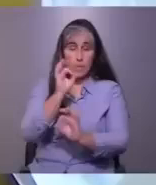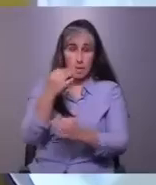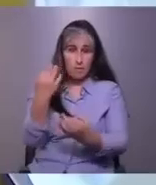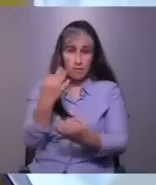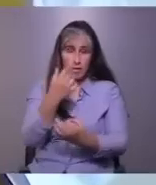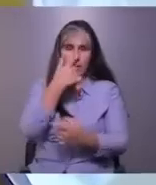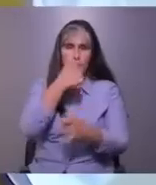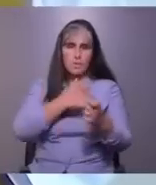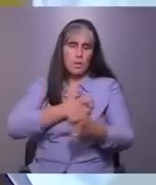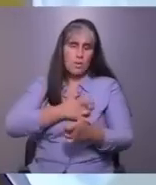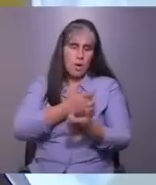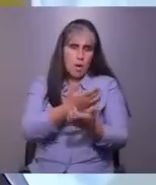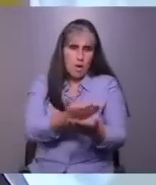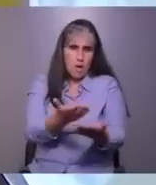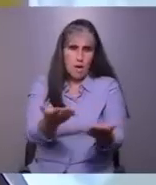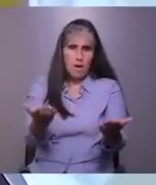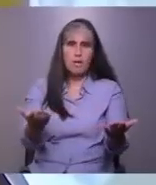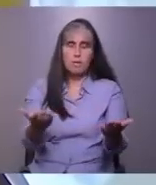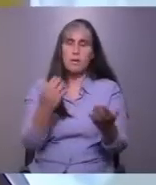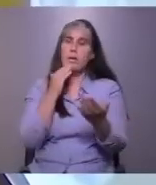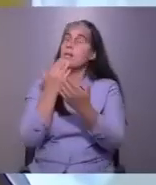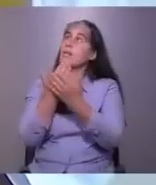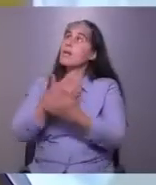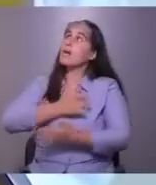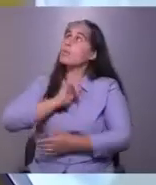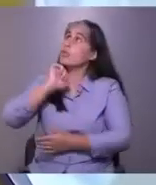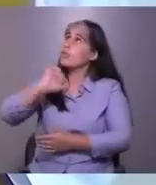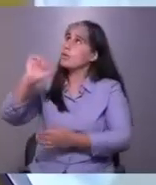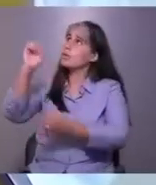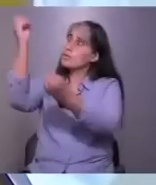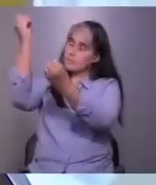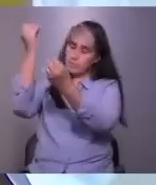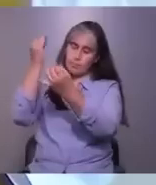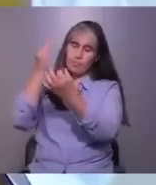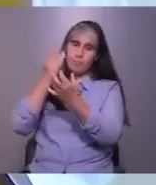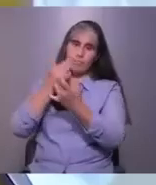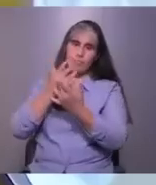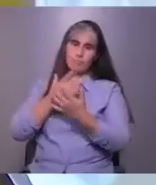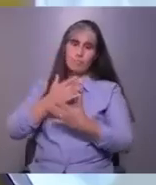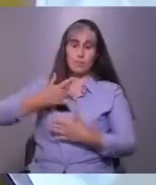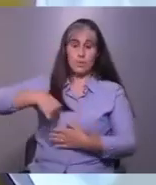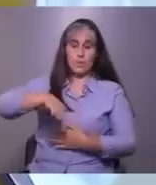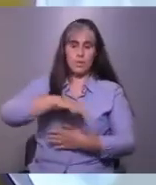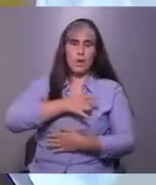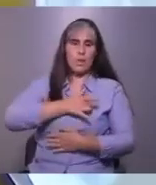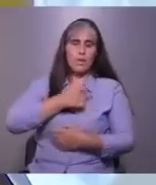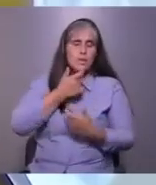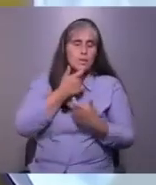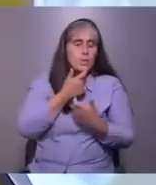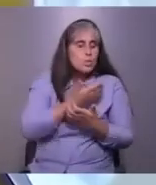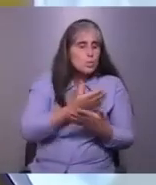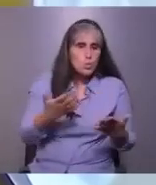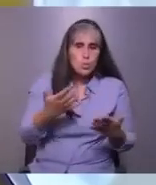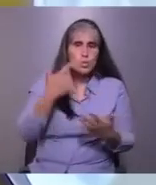amam, infundi em nós o vosso amor, para que, amando-vos em tudo e acima